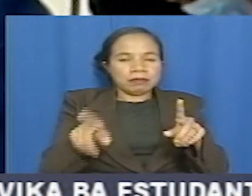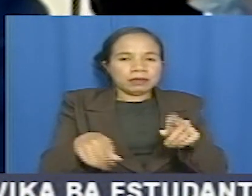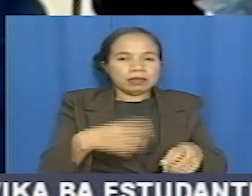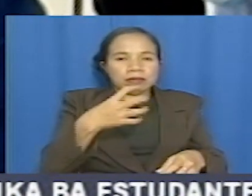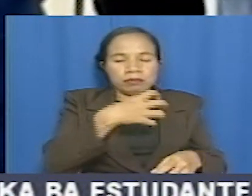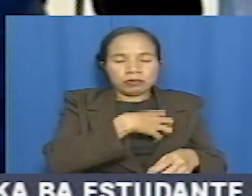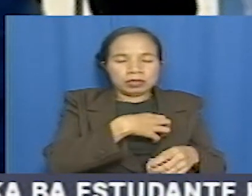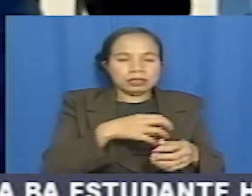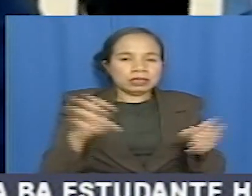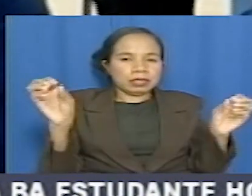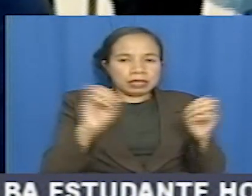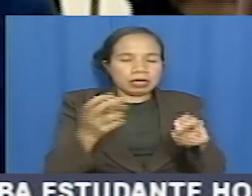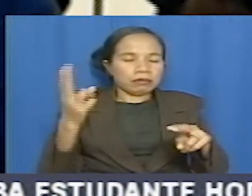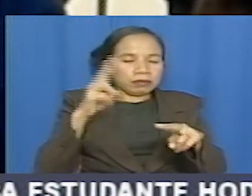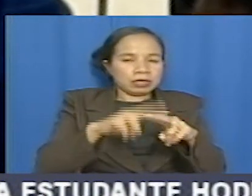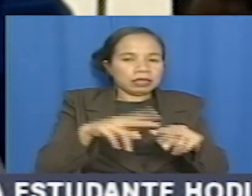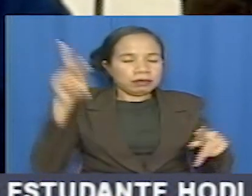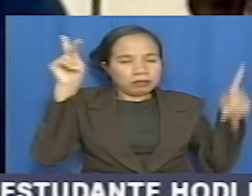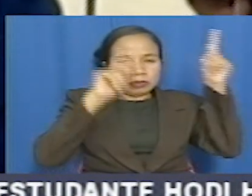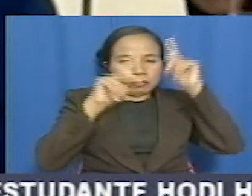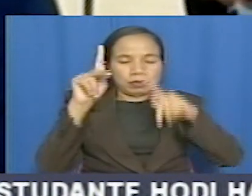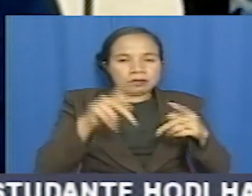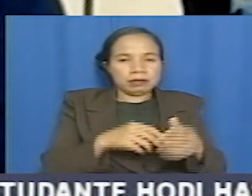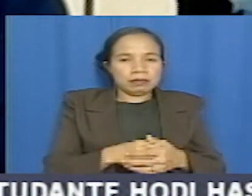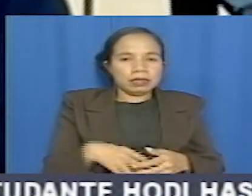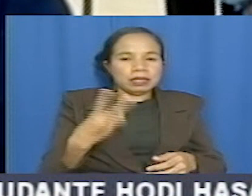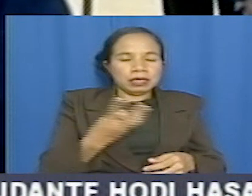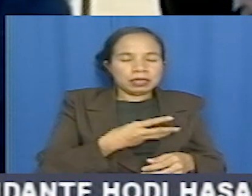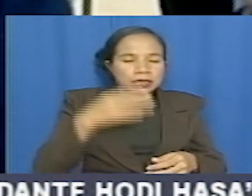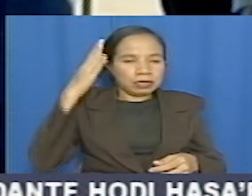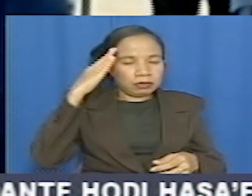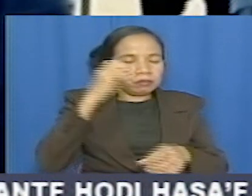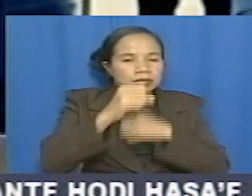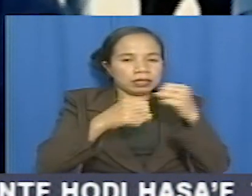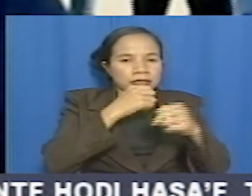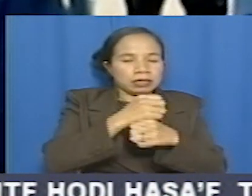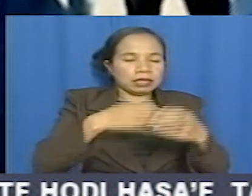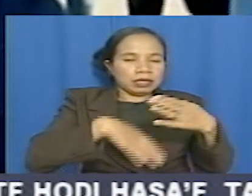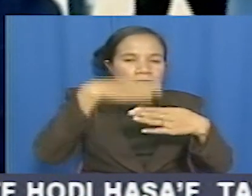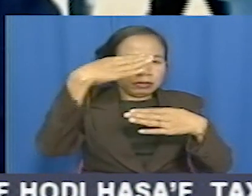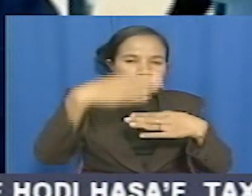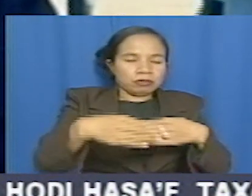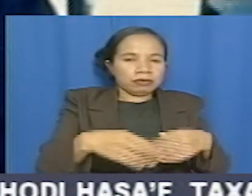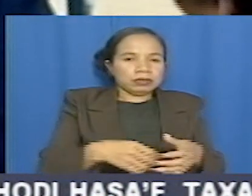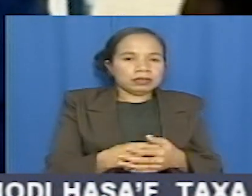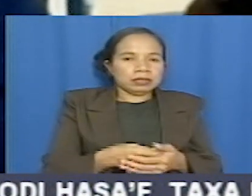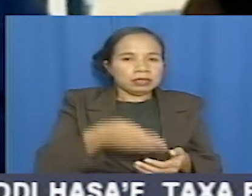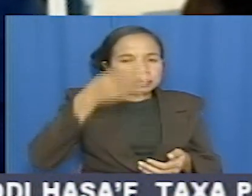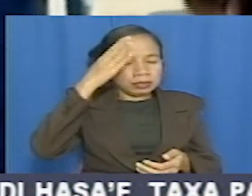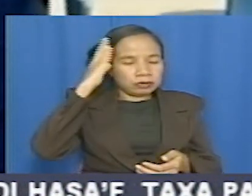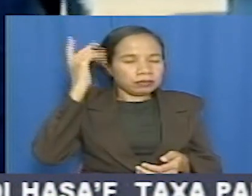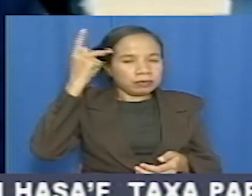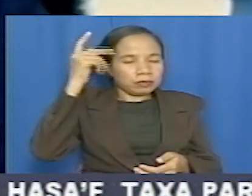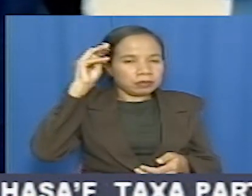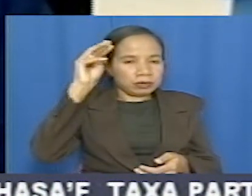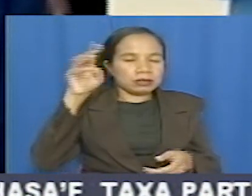la aumenta, e problema ba ita. Portanto, ita hanoin ona ba tinang oeng, mabe su silenzio primeiro ministro né sam